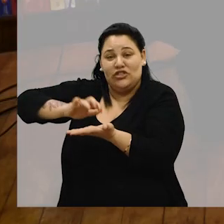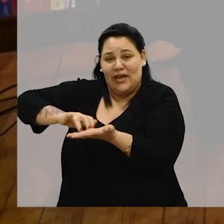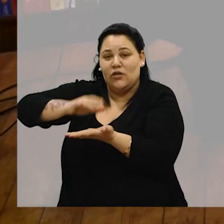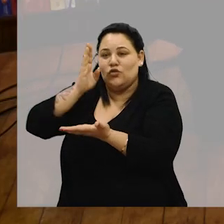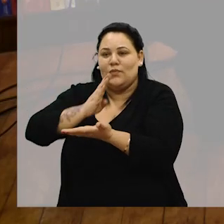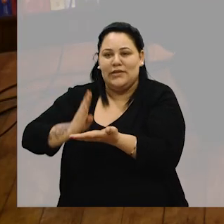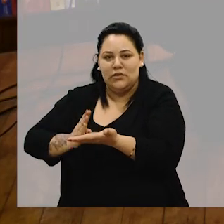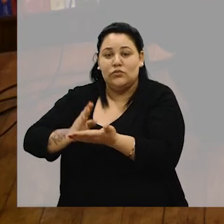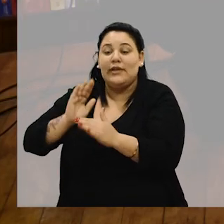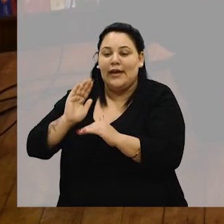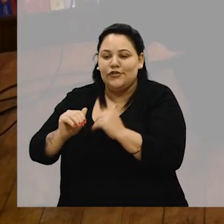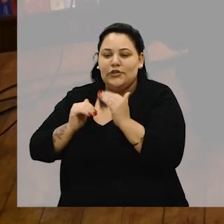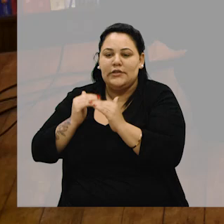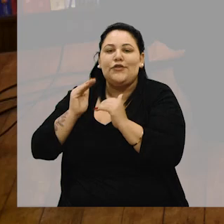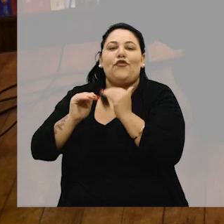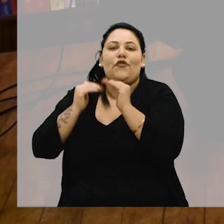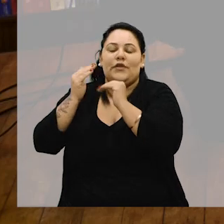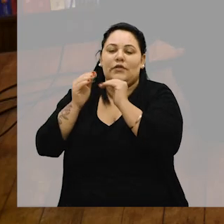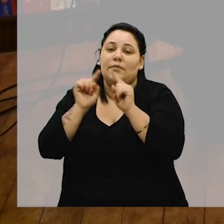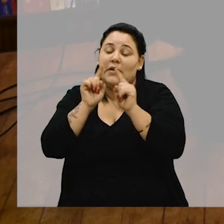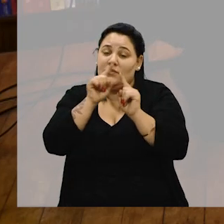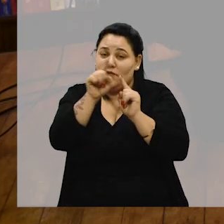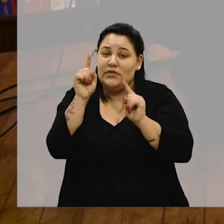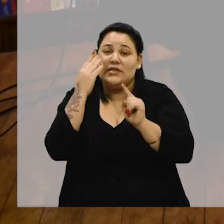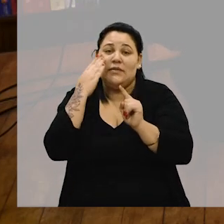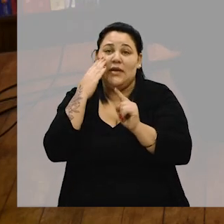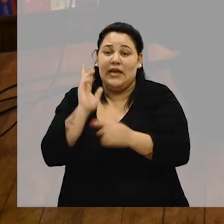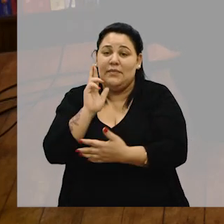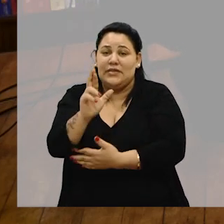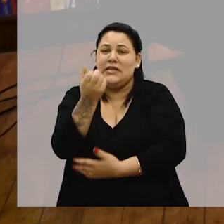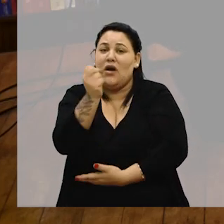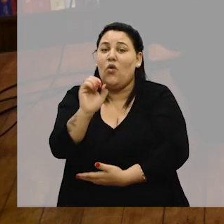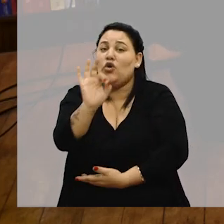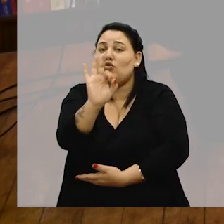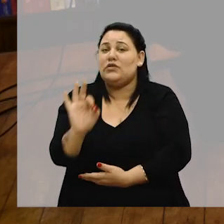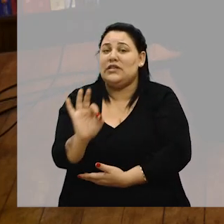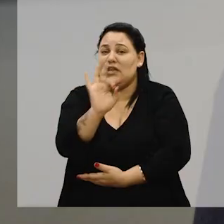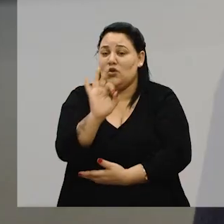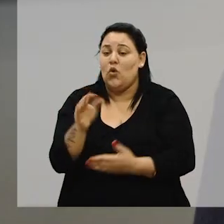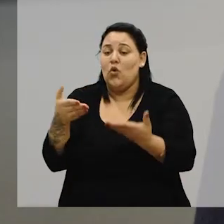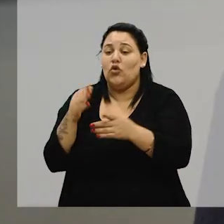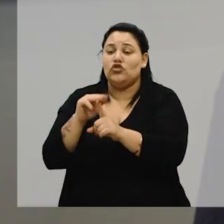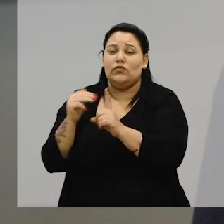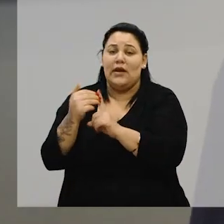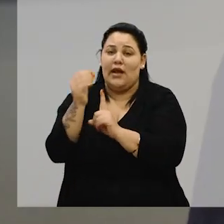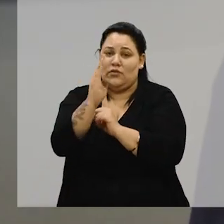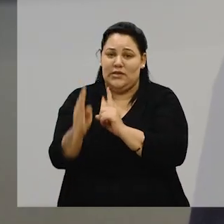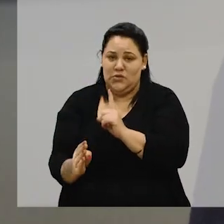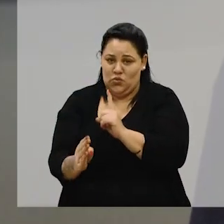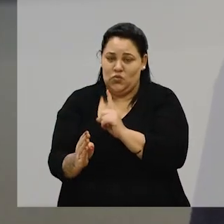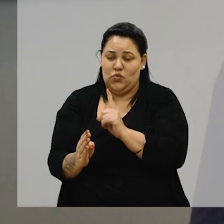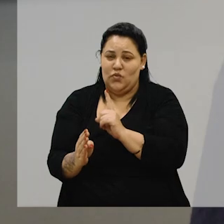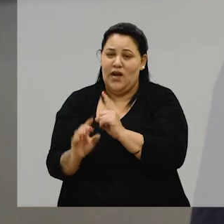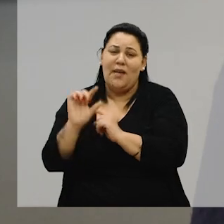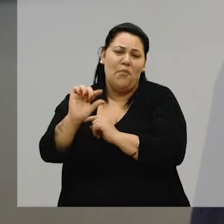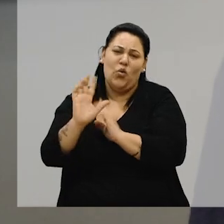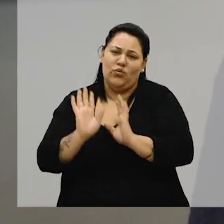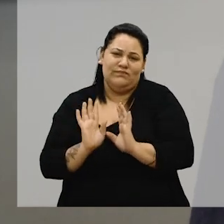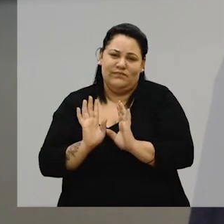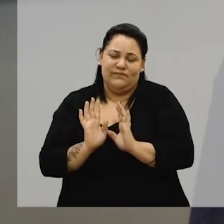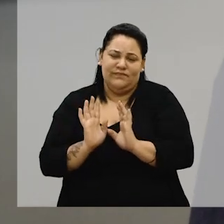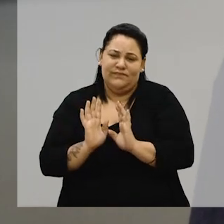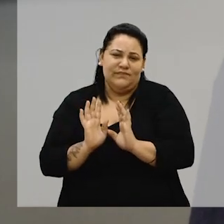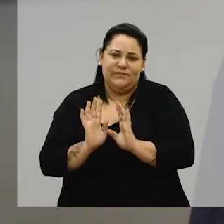digital no Brasil, ele está em crescimento, né? Mas, para ter uma ideia, ele representa hoje 8% do mercado